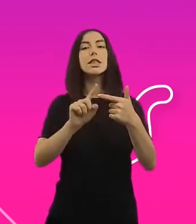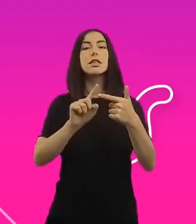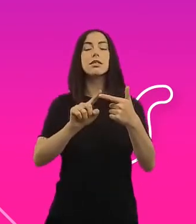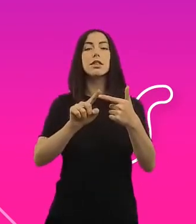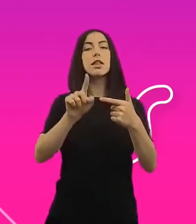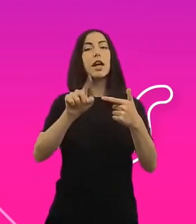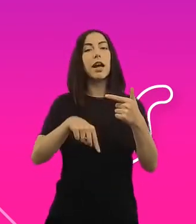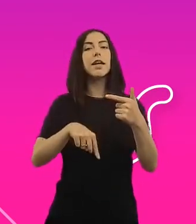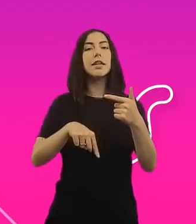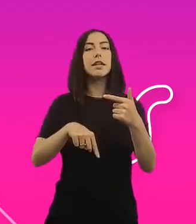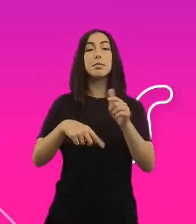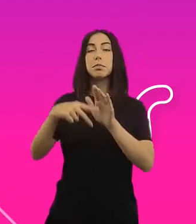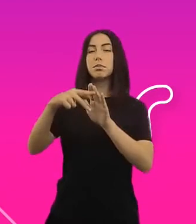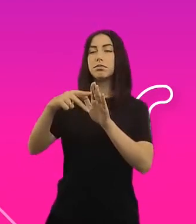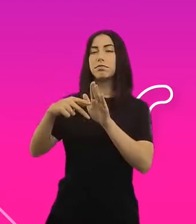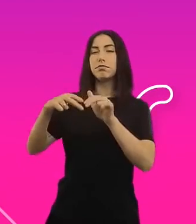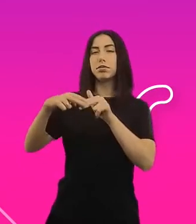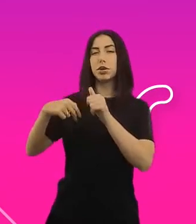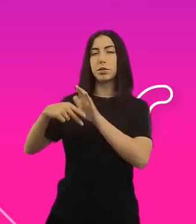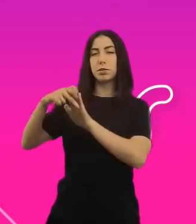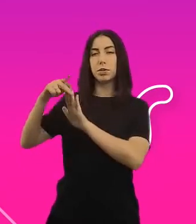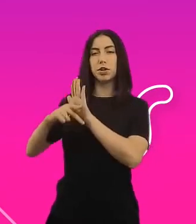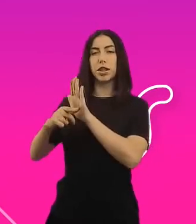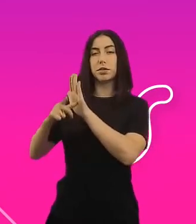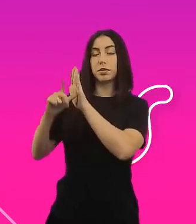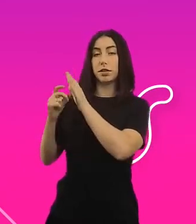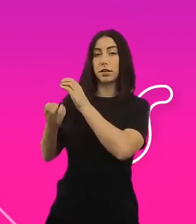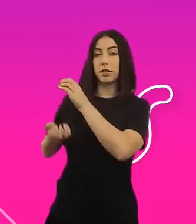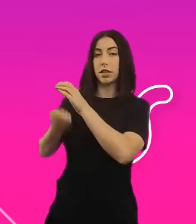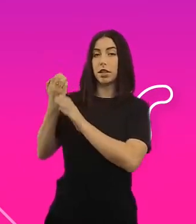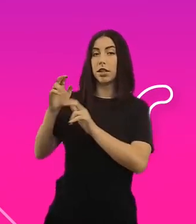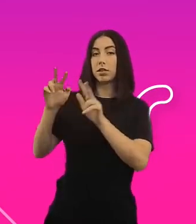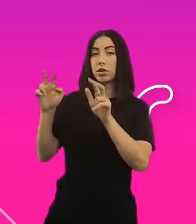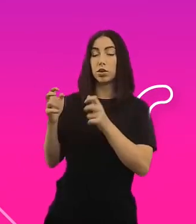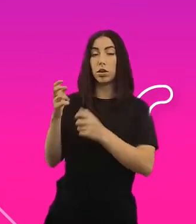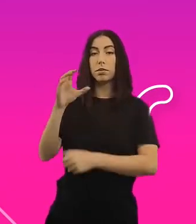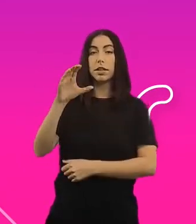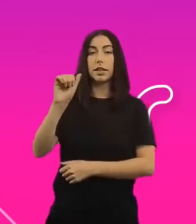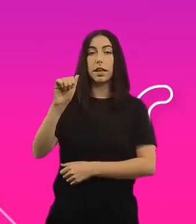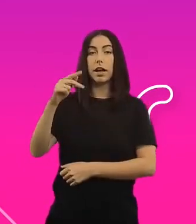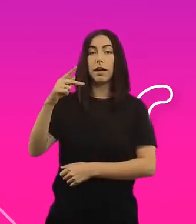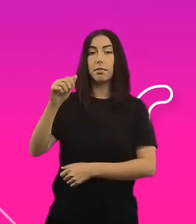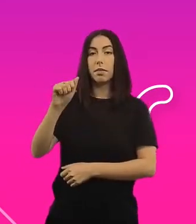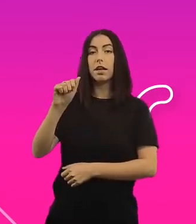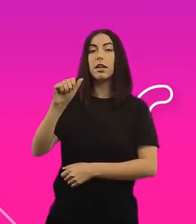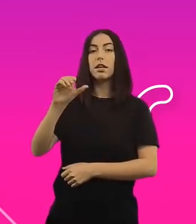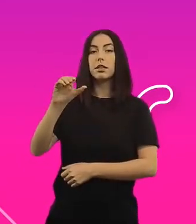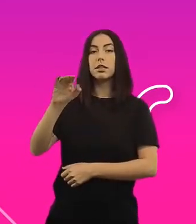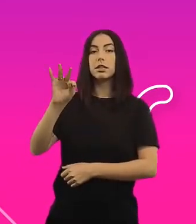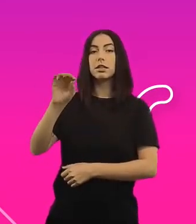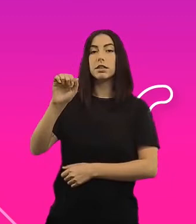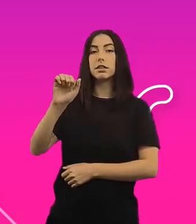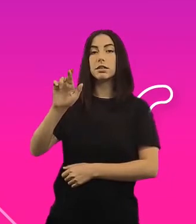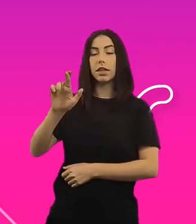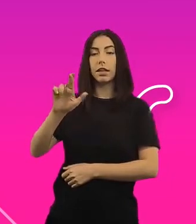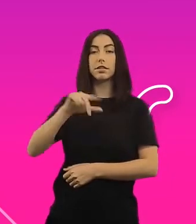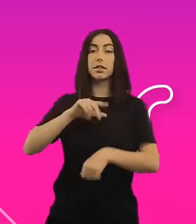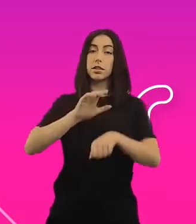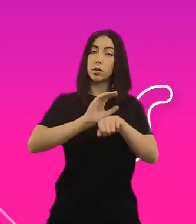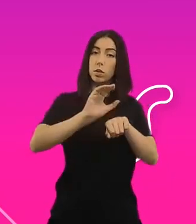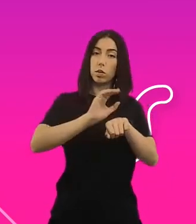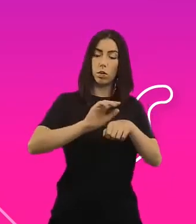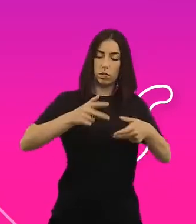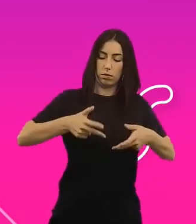Social, onde nós temos 3 momentos, né? Um momento de cursos de autoconhecimento, um momento que são